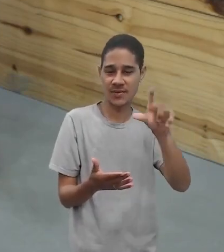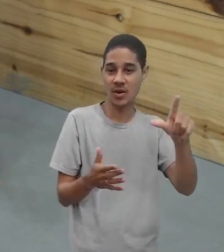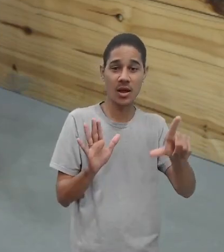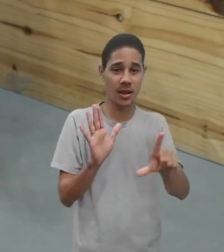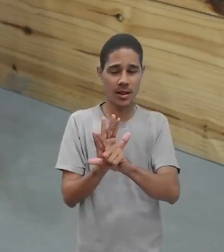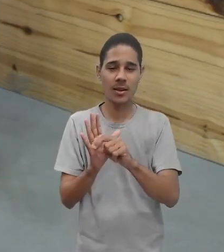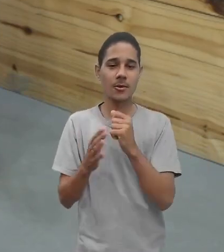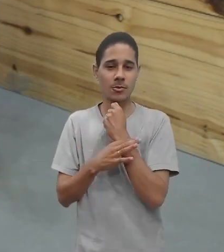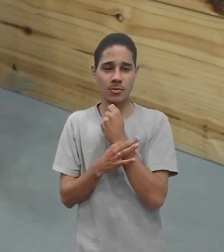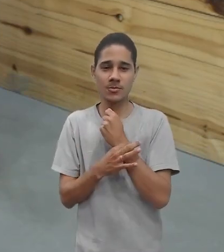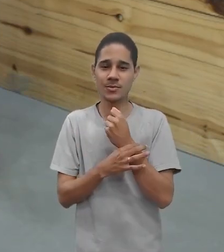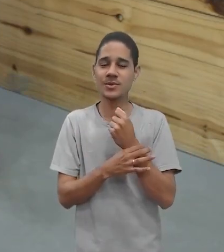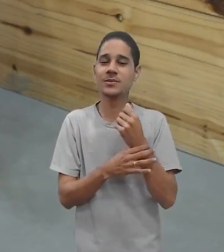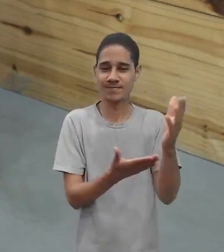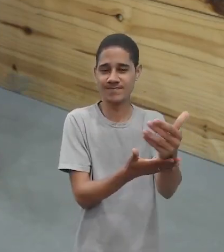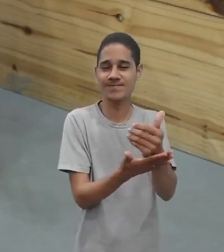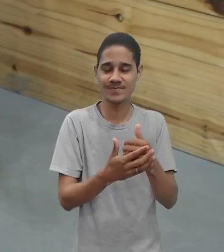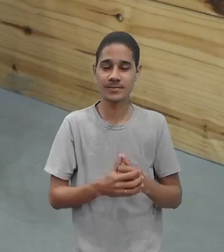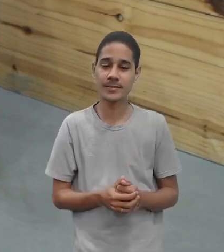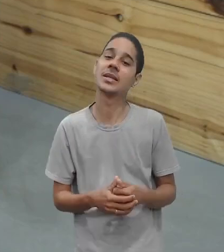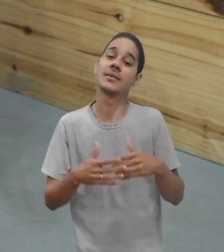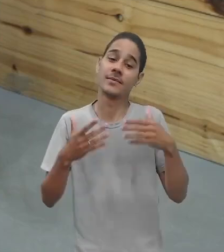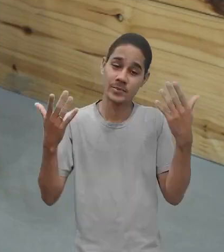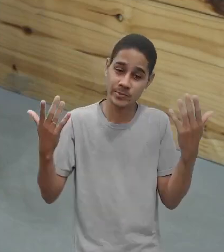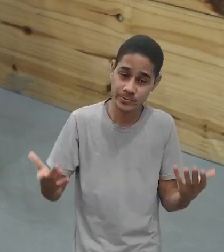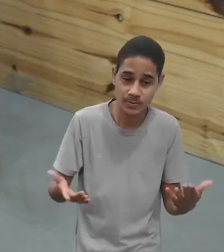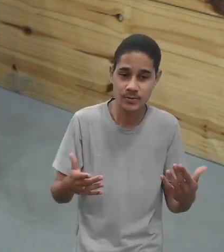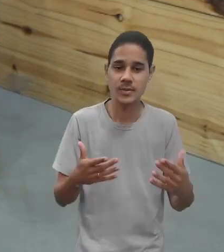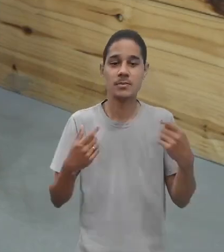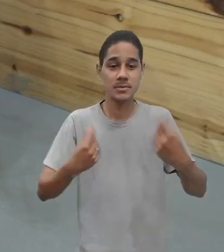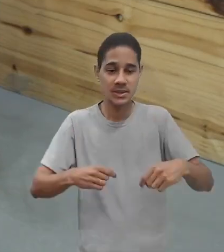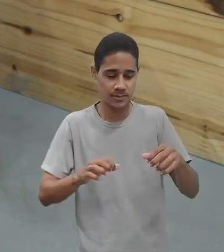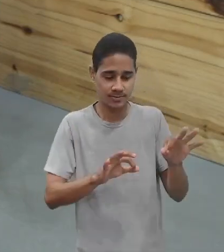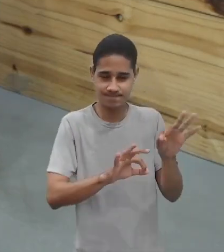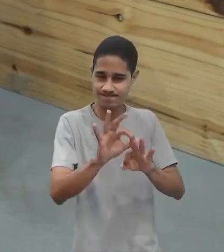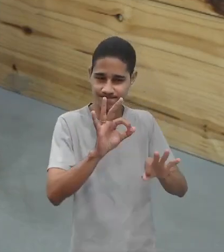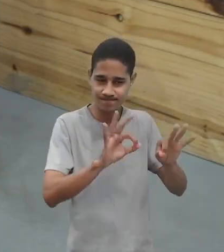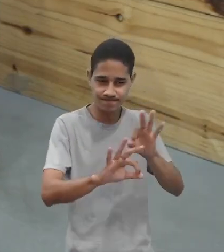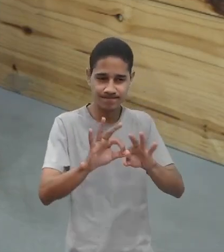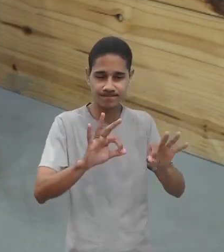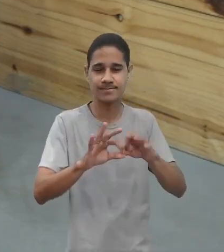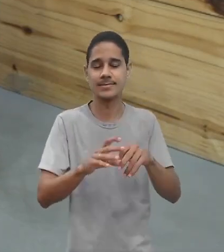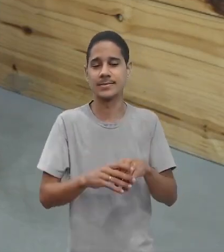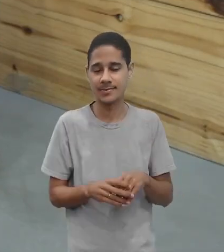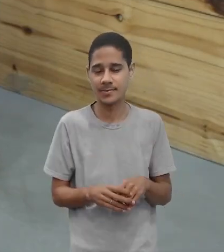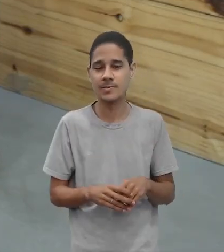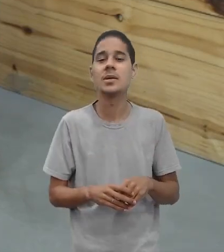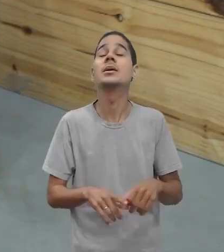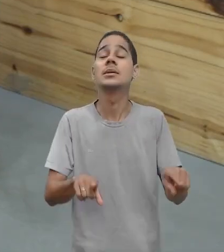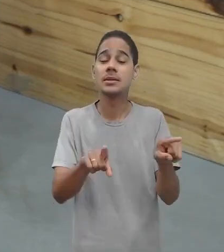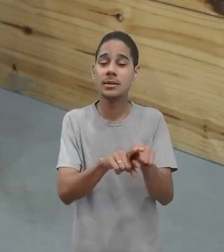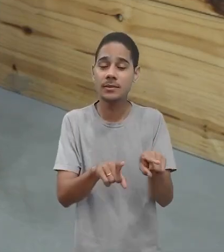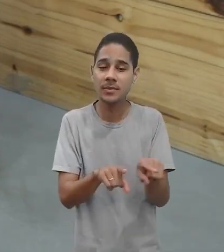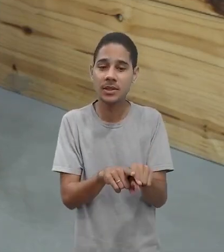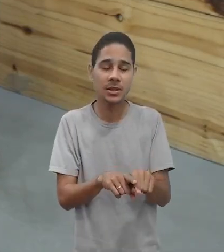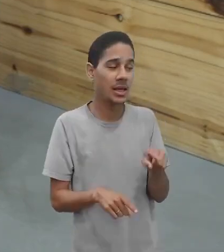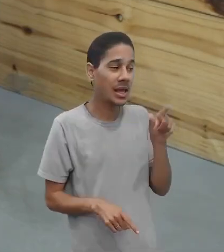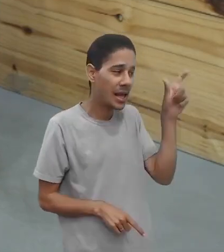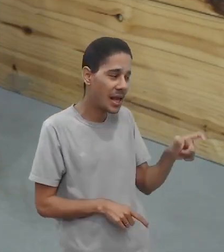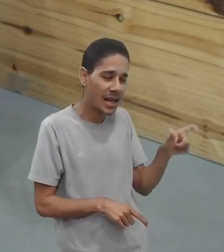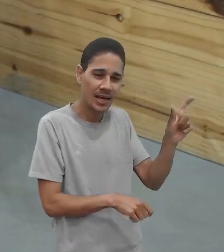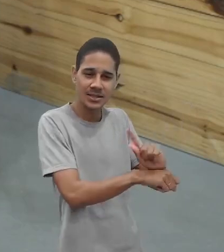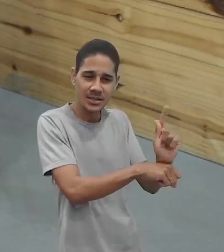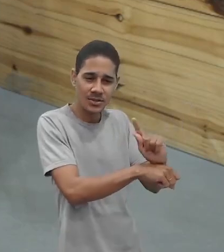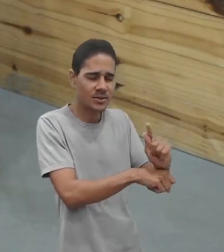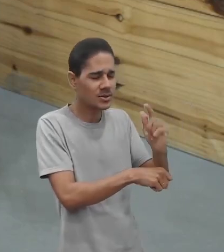Então, dessa forma, a gente pode ter um sistema produtivo, ele precisa ser customizado, a gente precisa entender o que é que os gestores precisam para